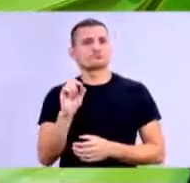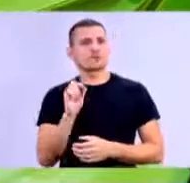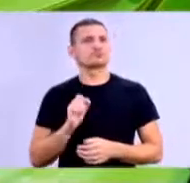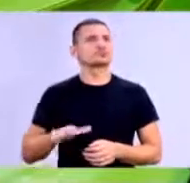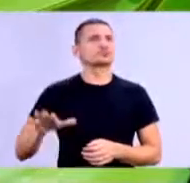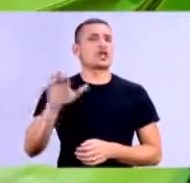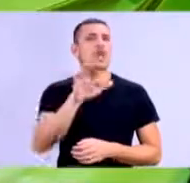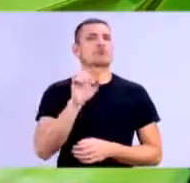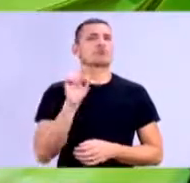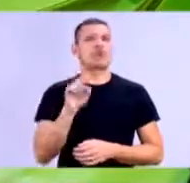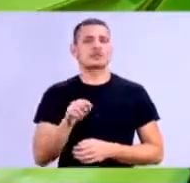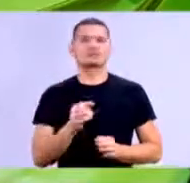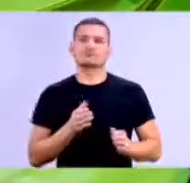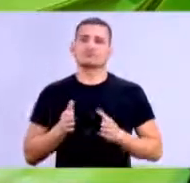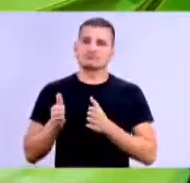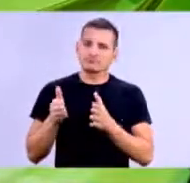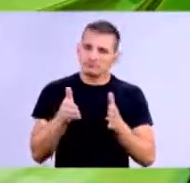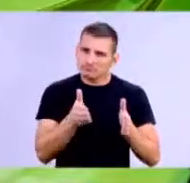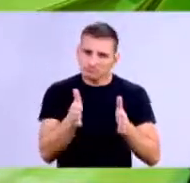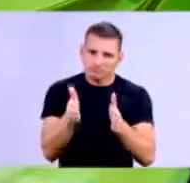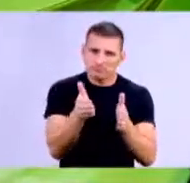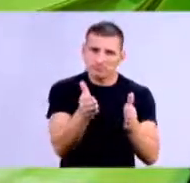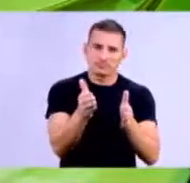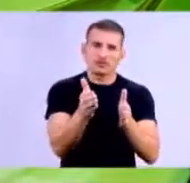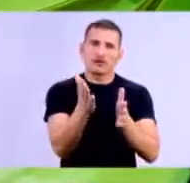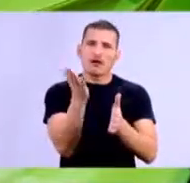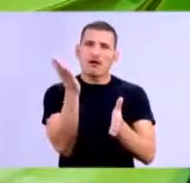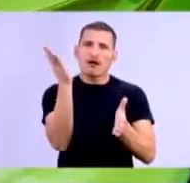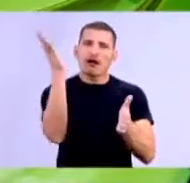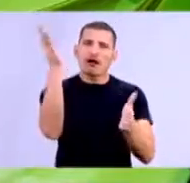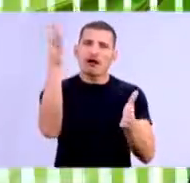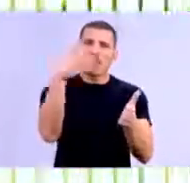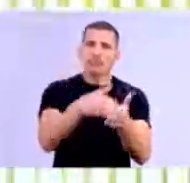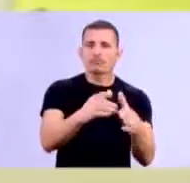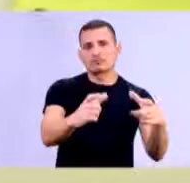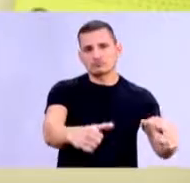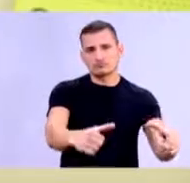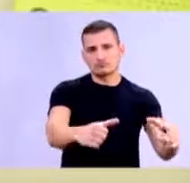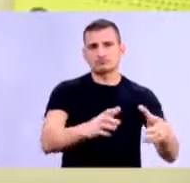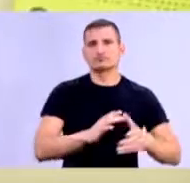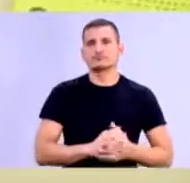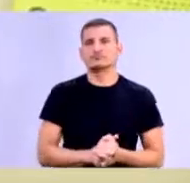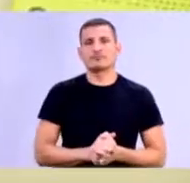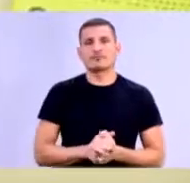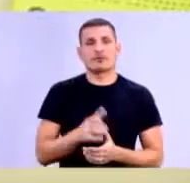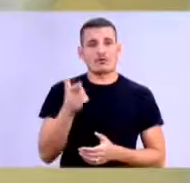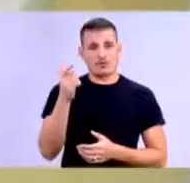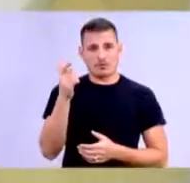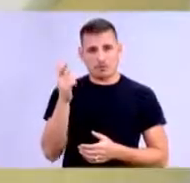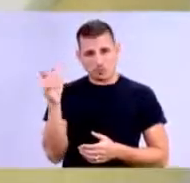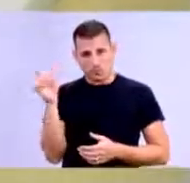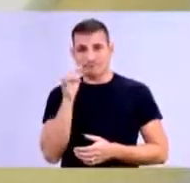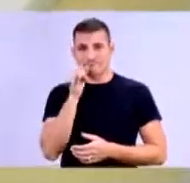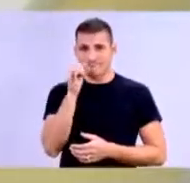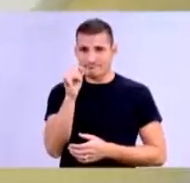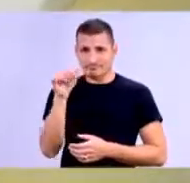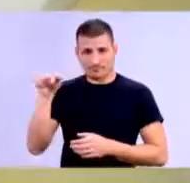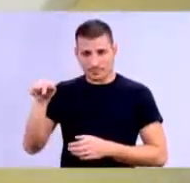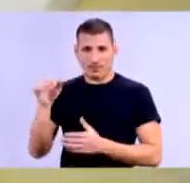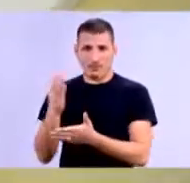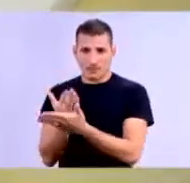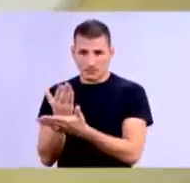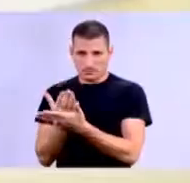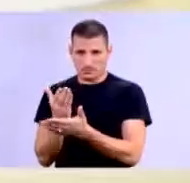um caminho que percorremos até um determinado ponto ou lugar. Por outro lado, quando nos referimos aos estudos,